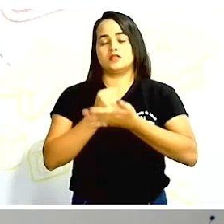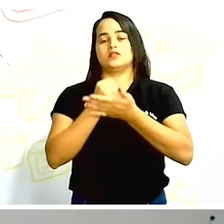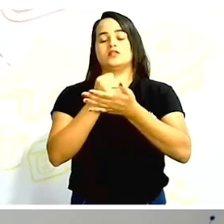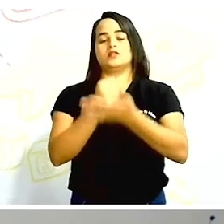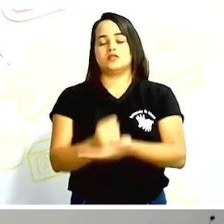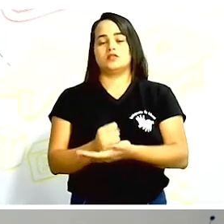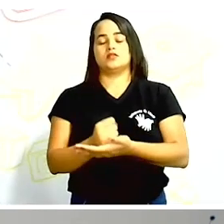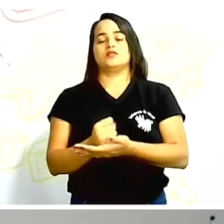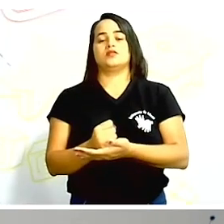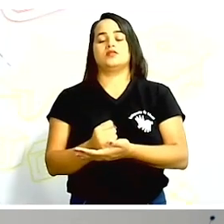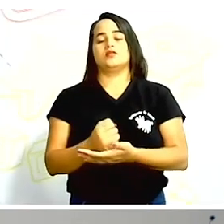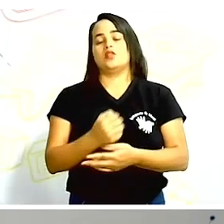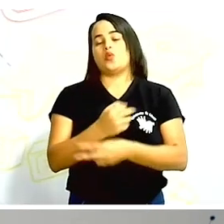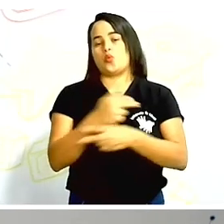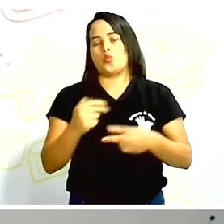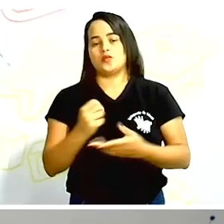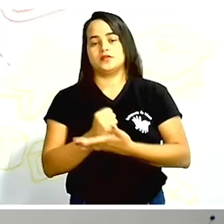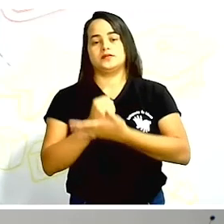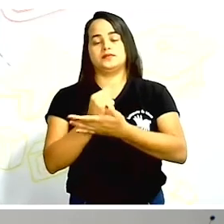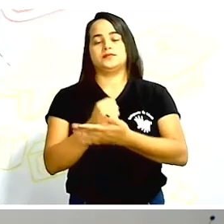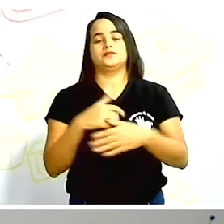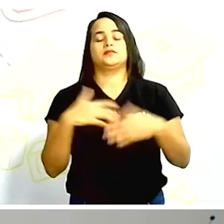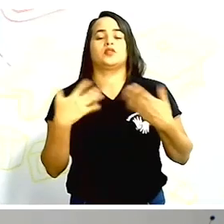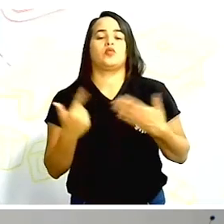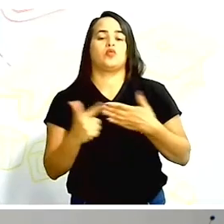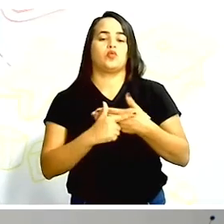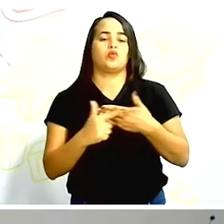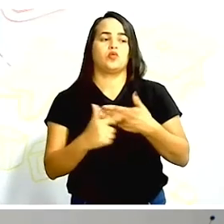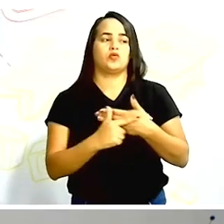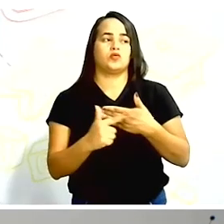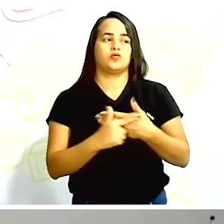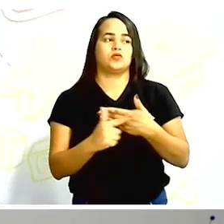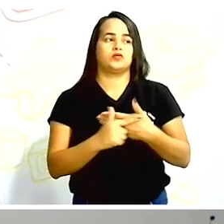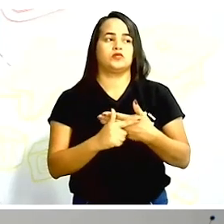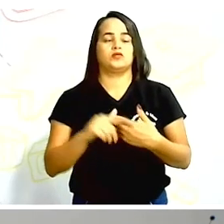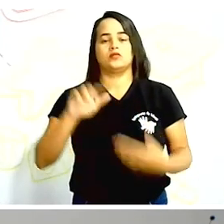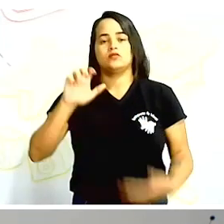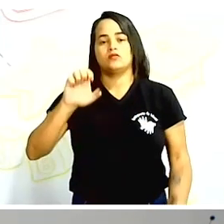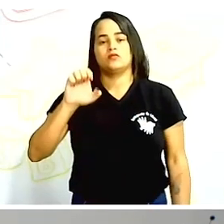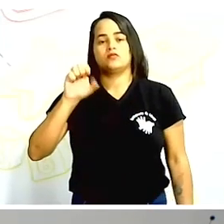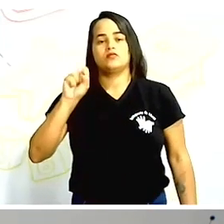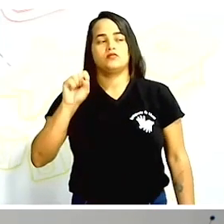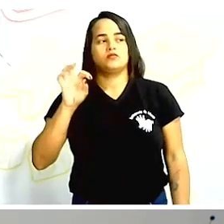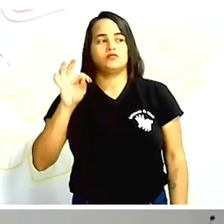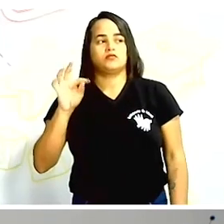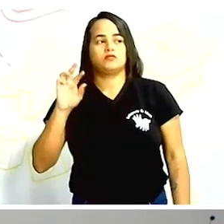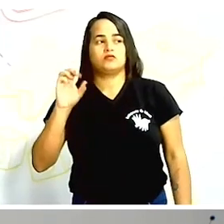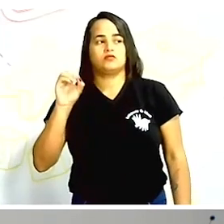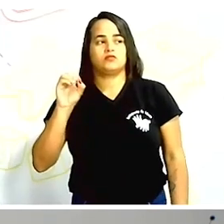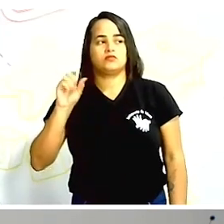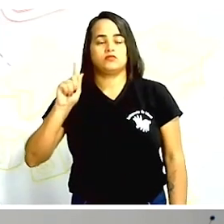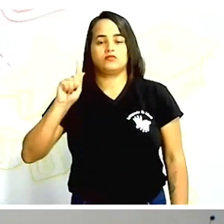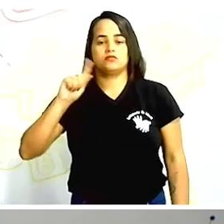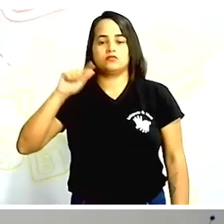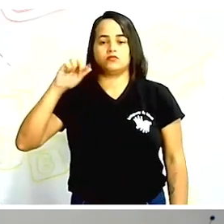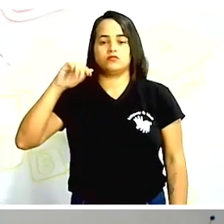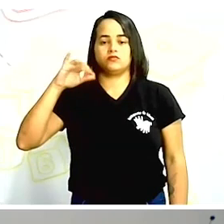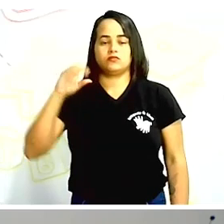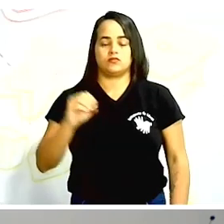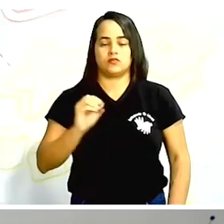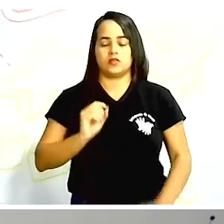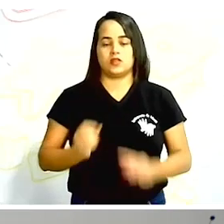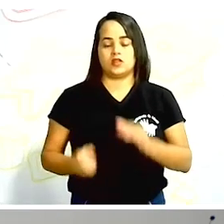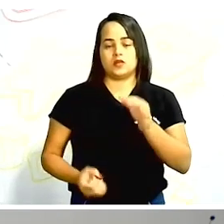funções dos hormônios sexuais femininos. Então, qual é a função do estrógeno? Primeiro, ele é um hormônio sexual feminino produzido de uma forma